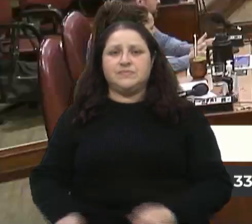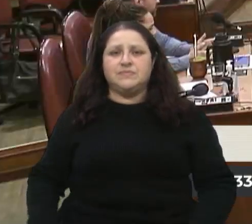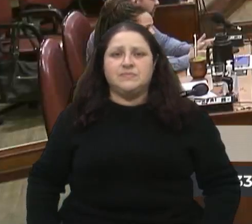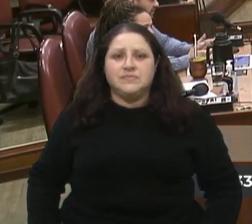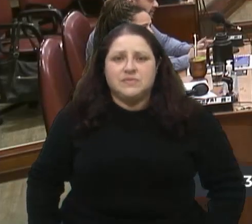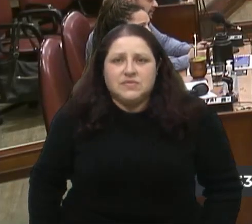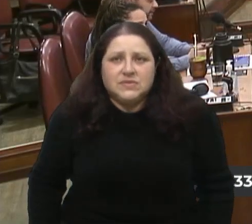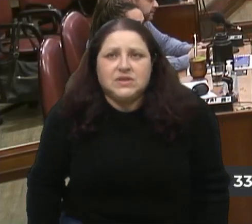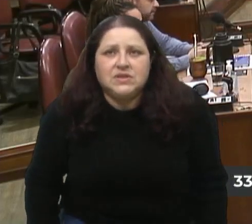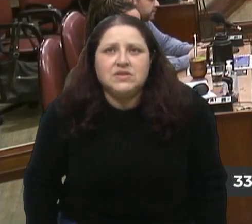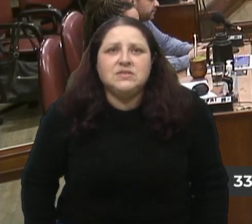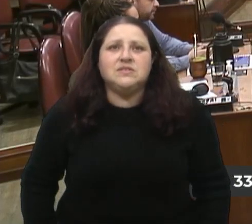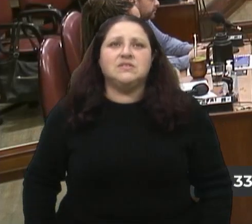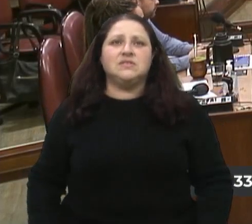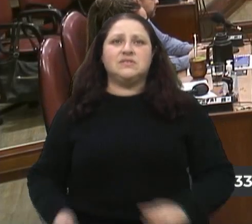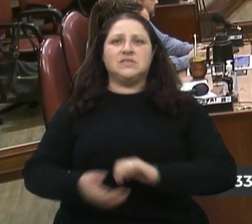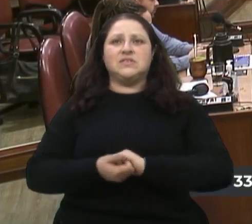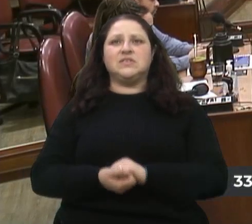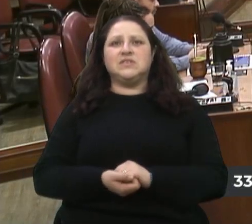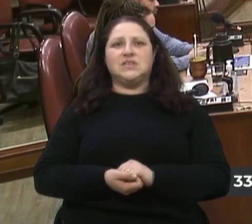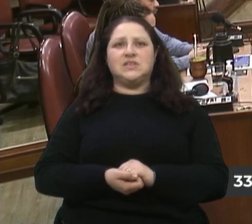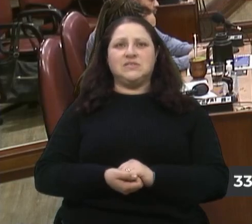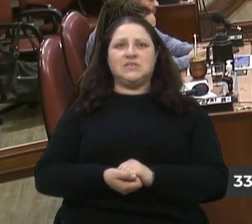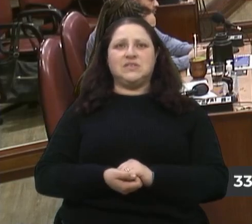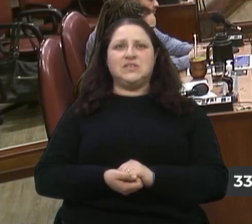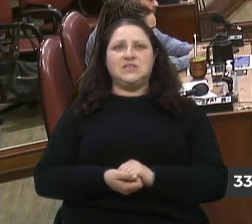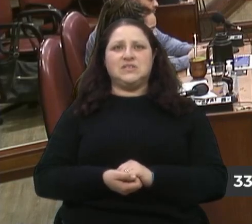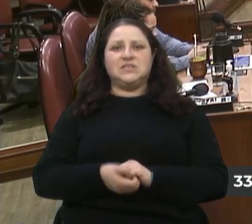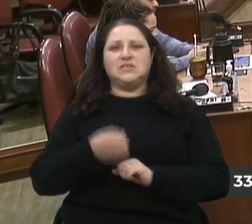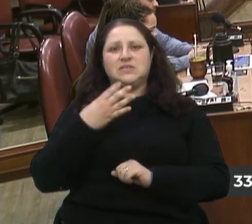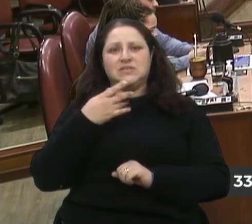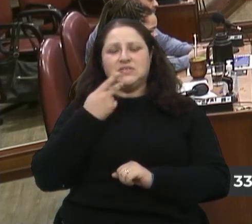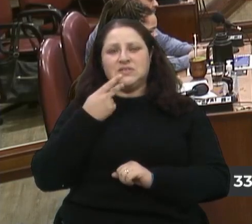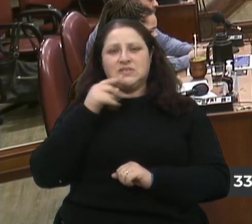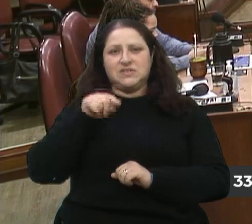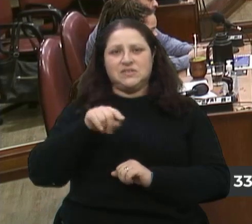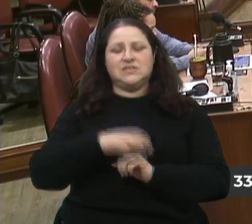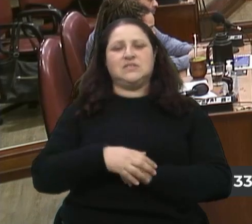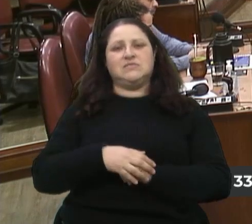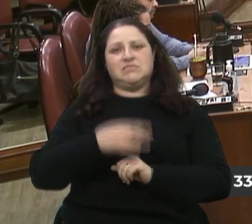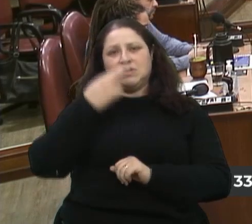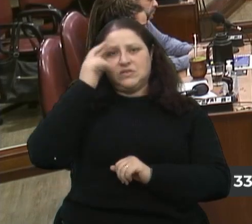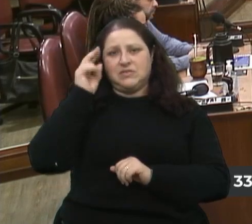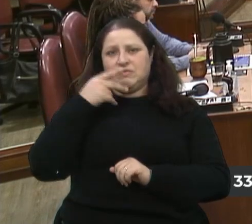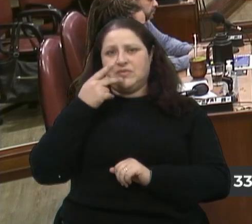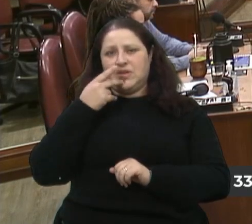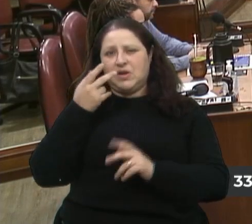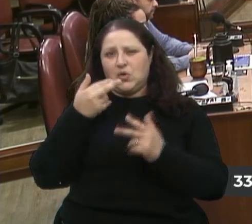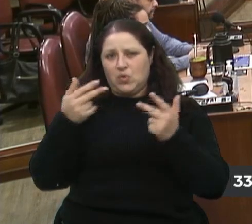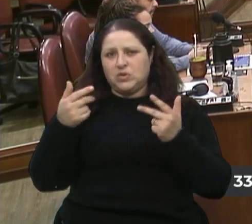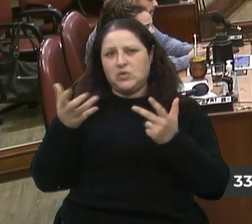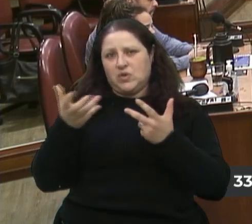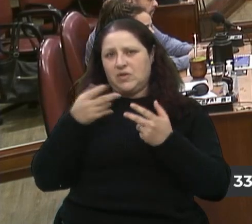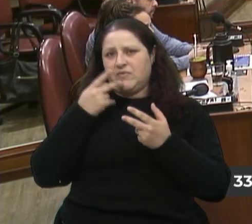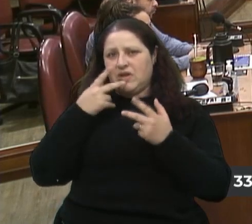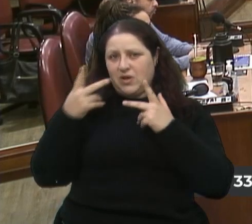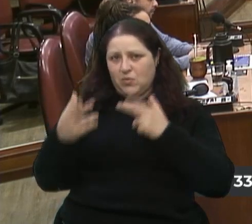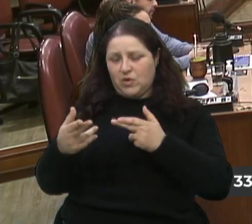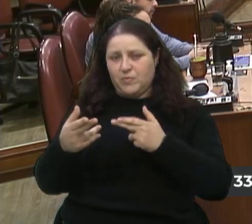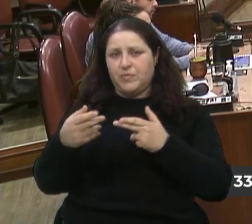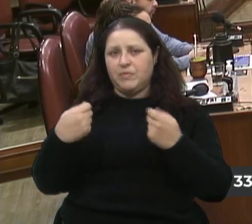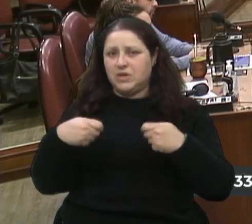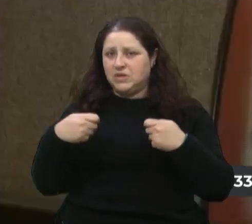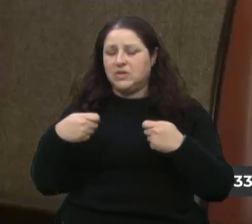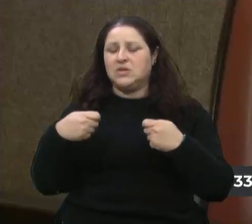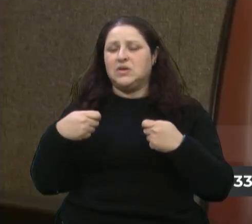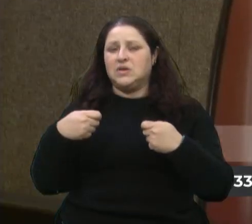Vereadora Rose, e é bom tocar nesse assunto, só que o Rafael Bueno tocou exatamente onde eu queria tocar. Nós precisamos otimizar o